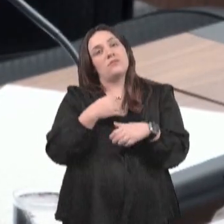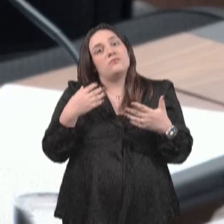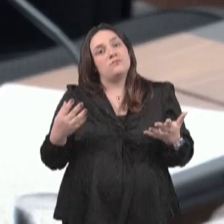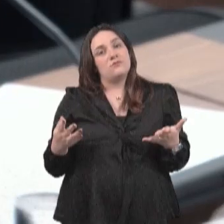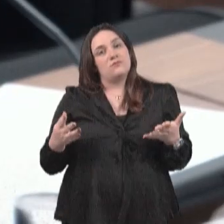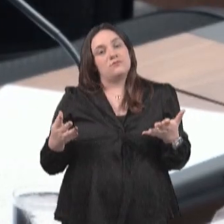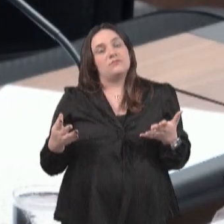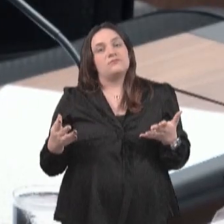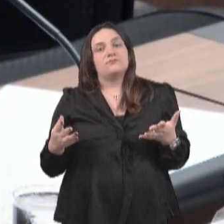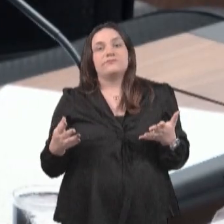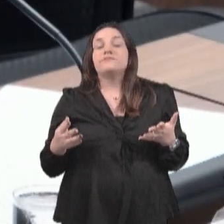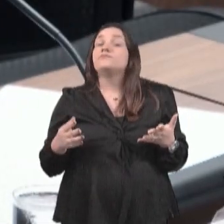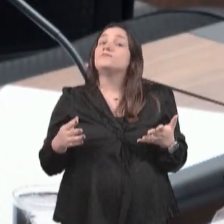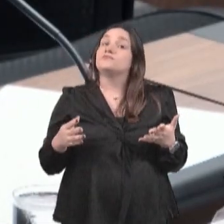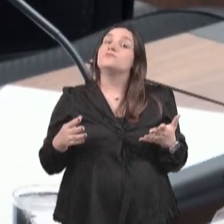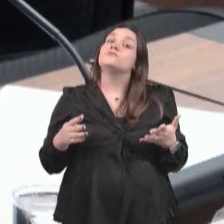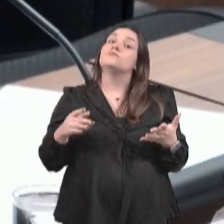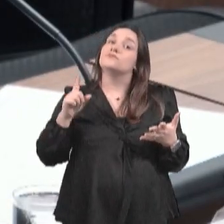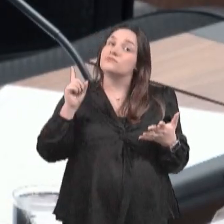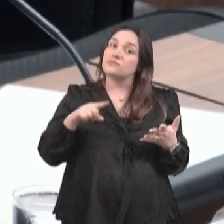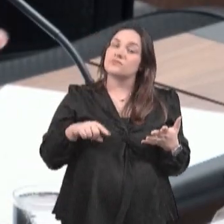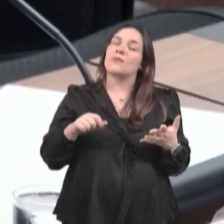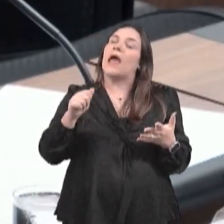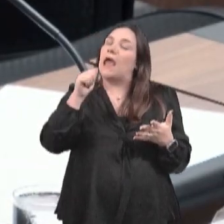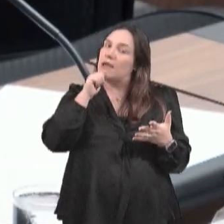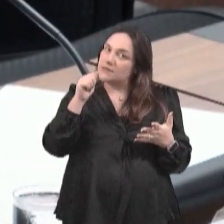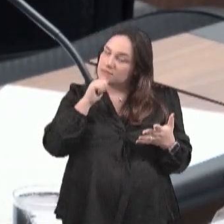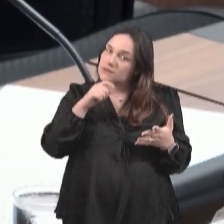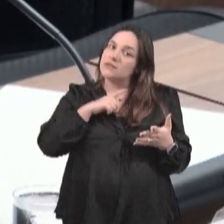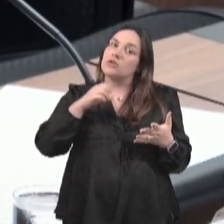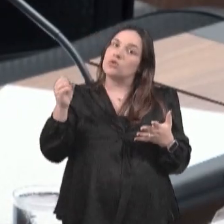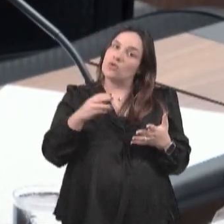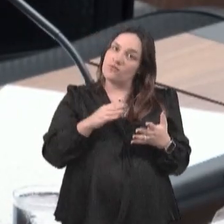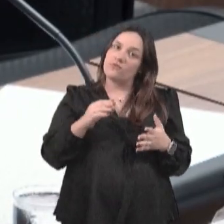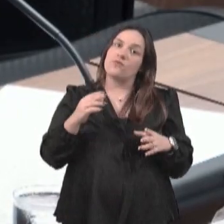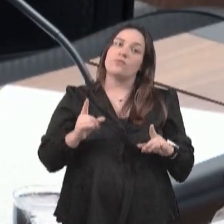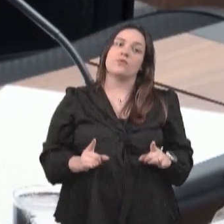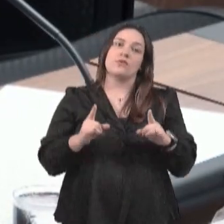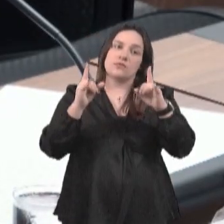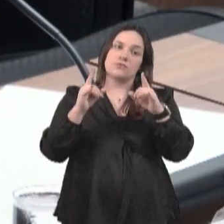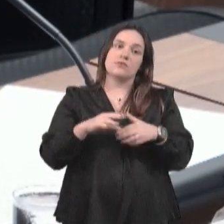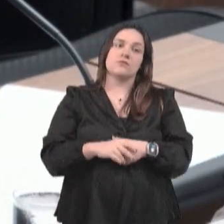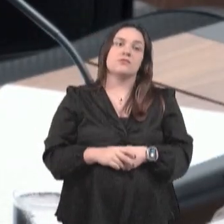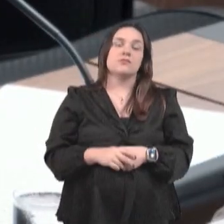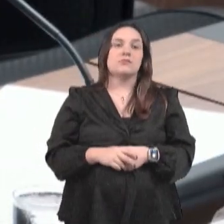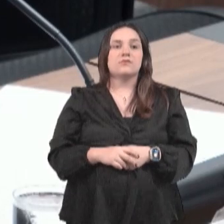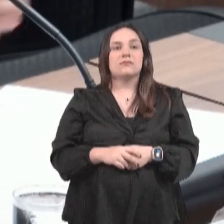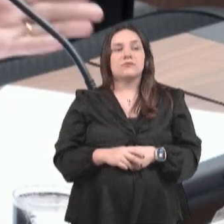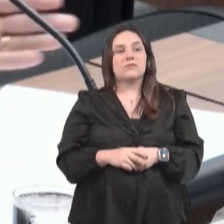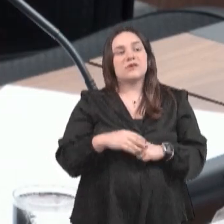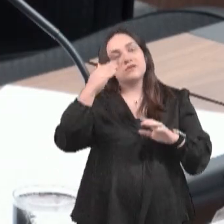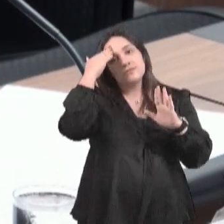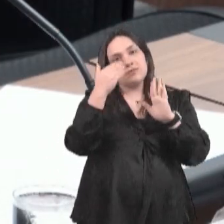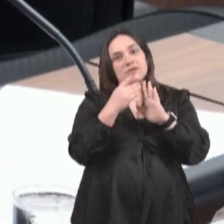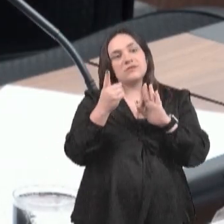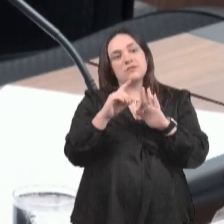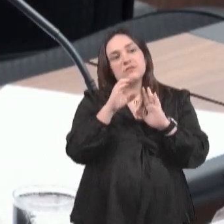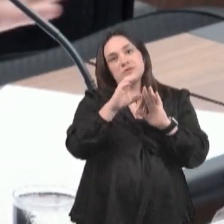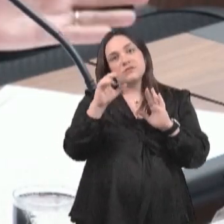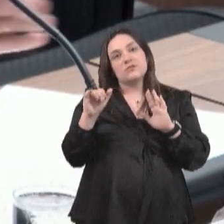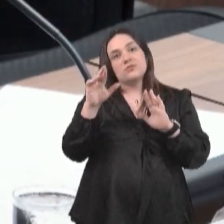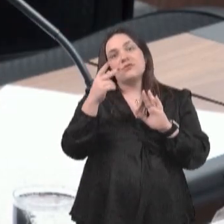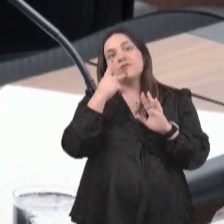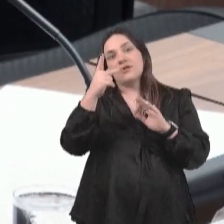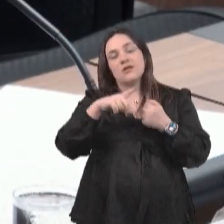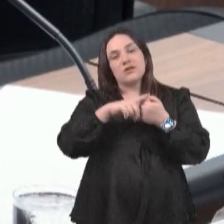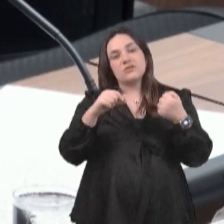que pese afete apenas novos edifícios. E pior, sem observar a previsão que a CCJ tanto